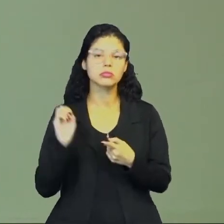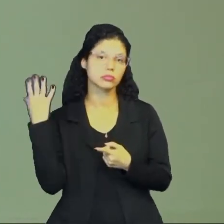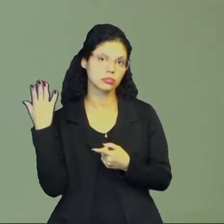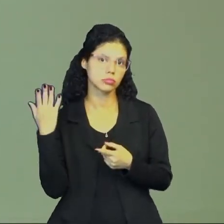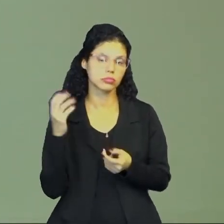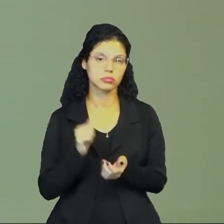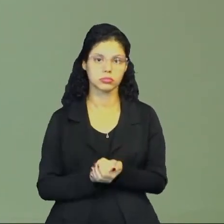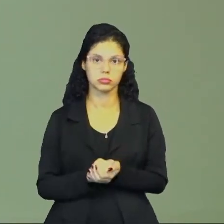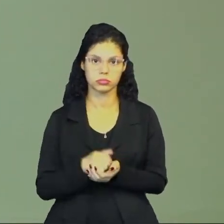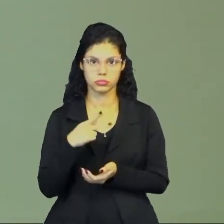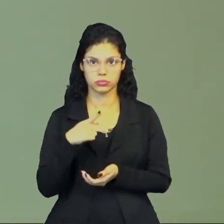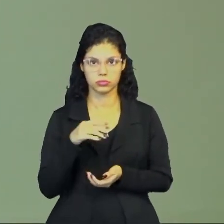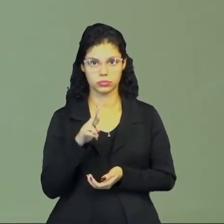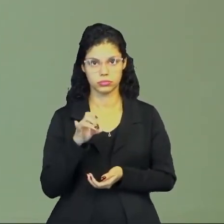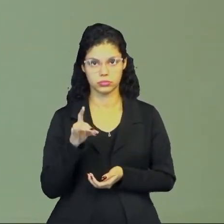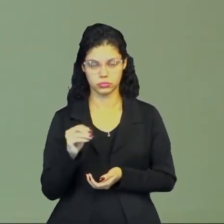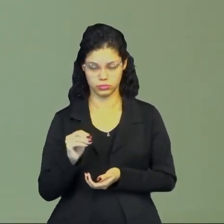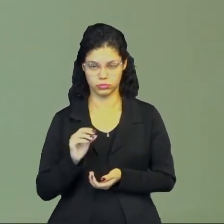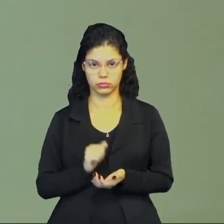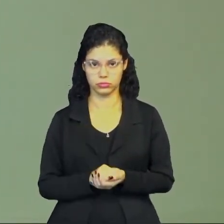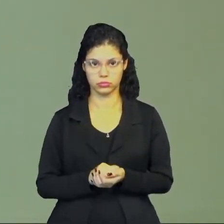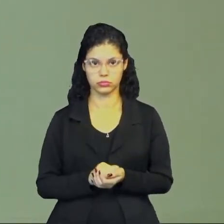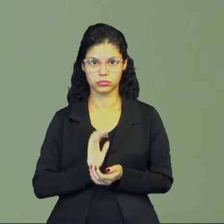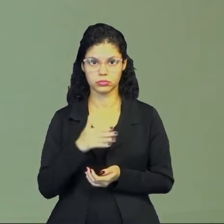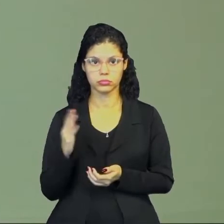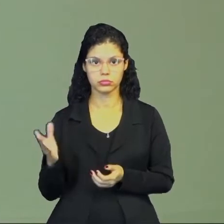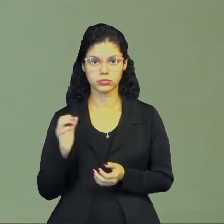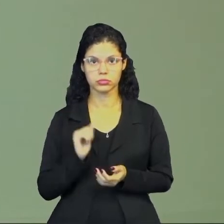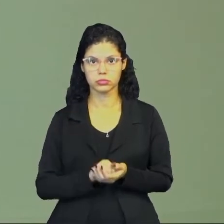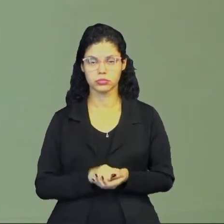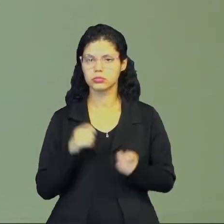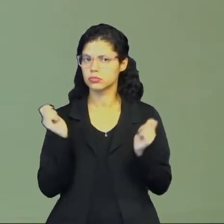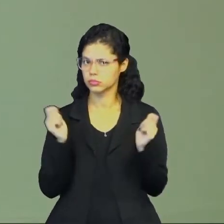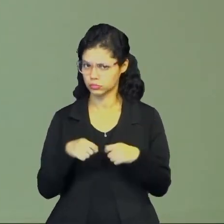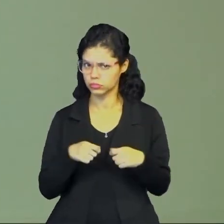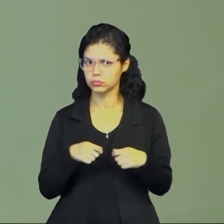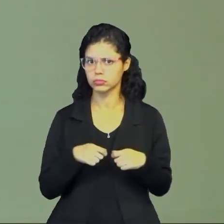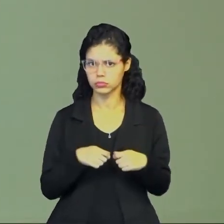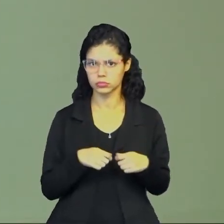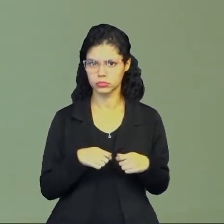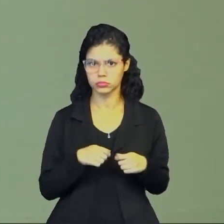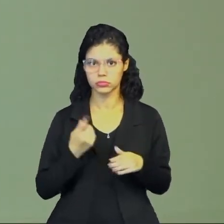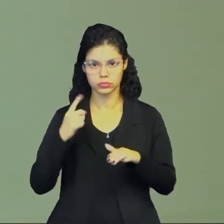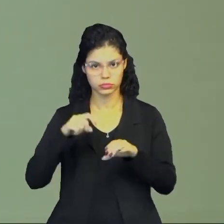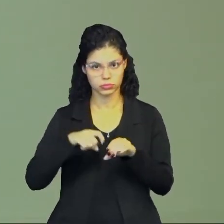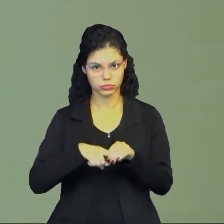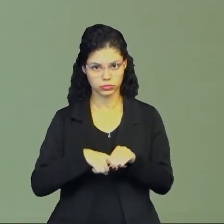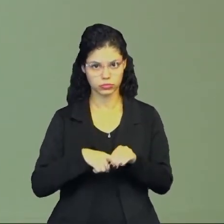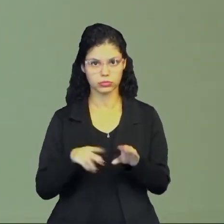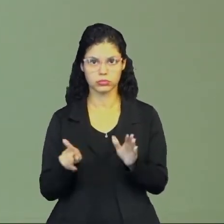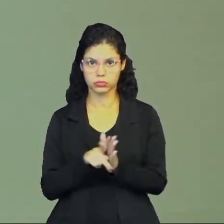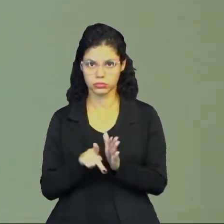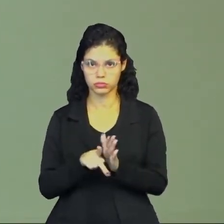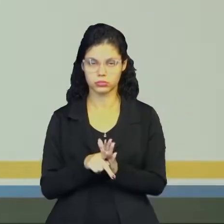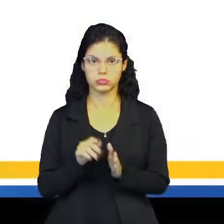vai estar no período fértil, que é quando o óvulo tem a possibilidade de ser fecundado pelo